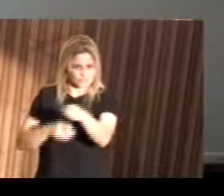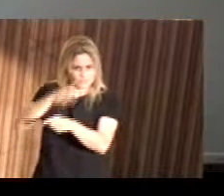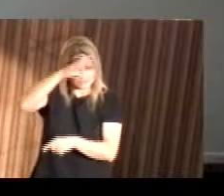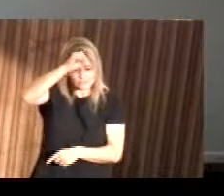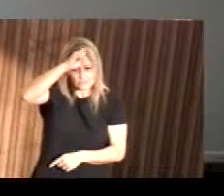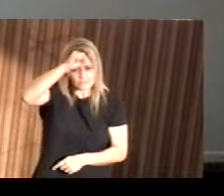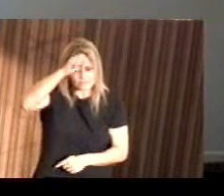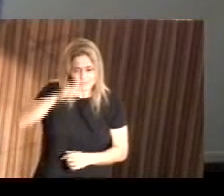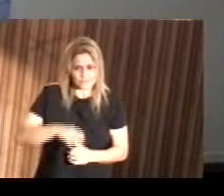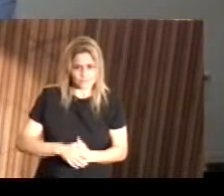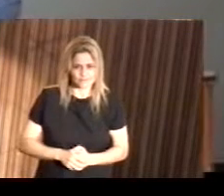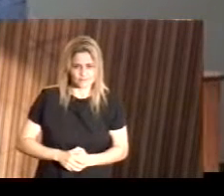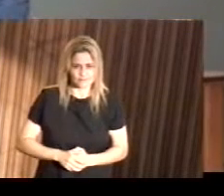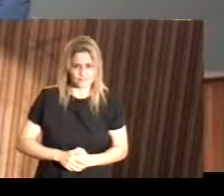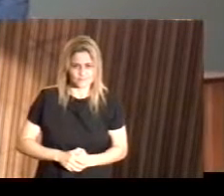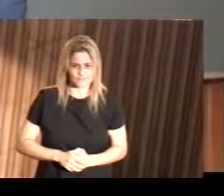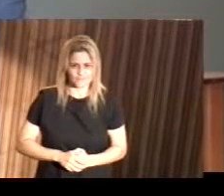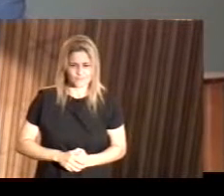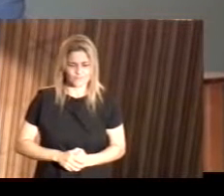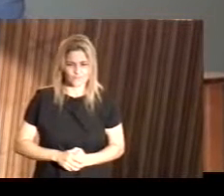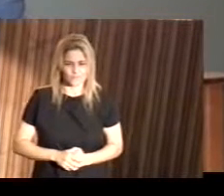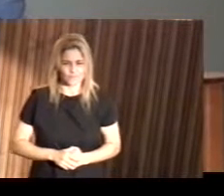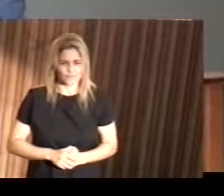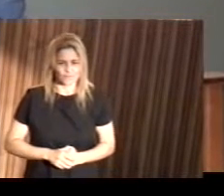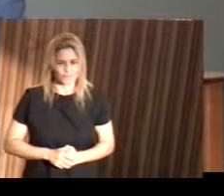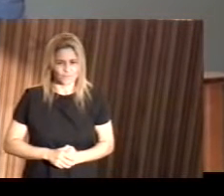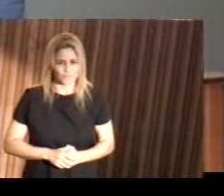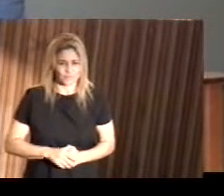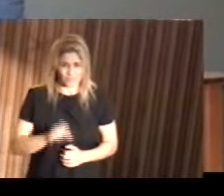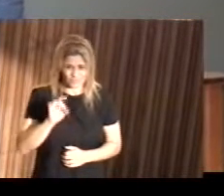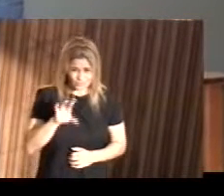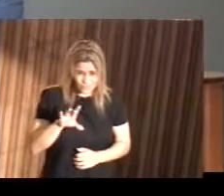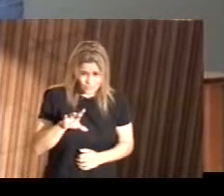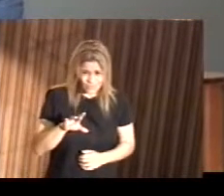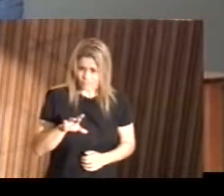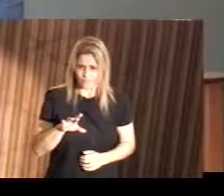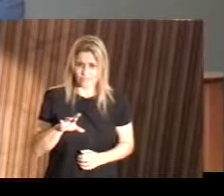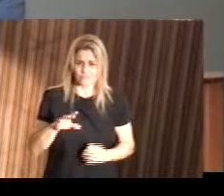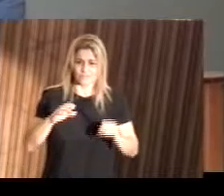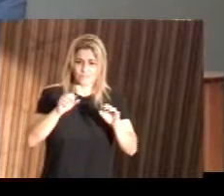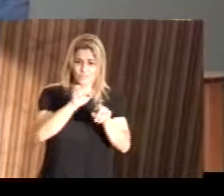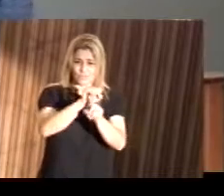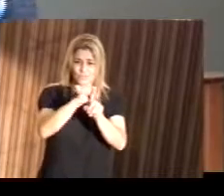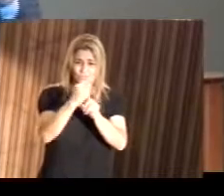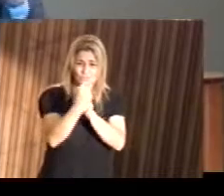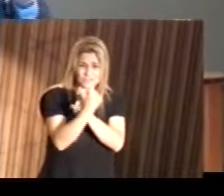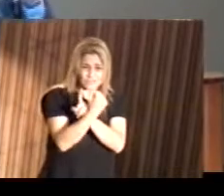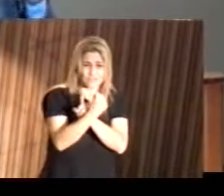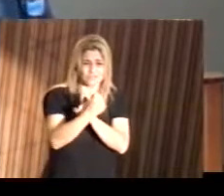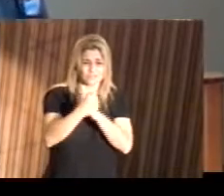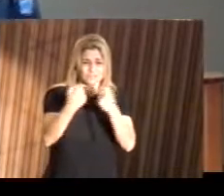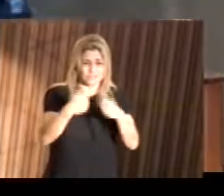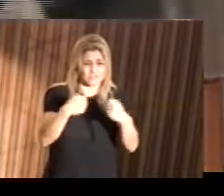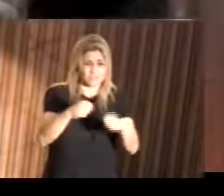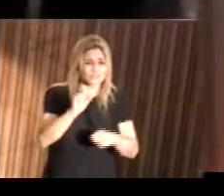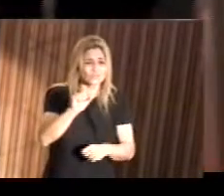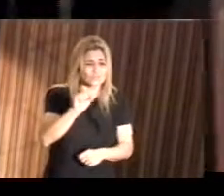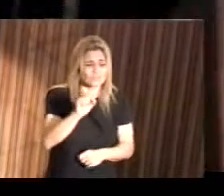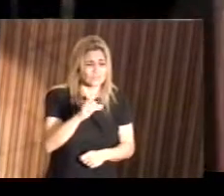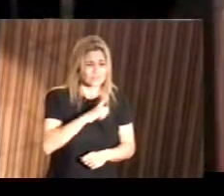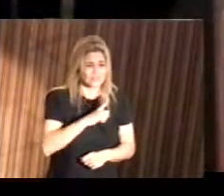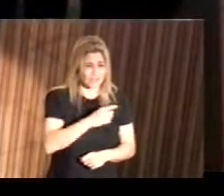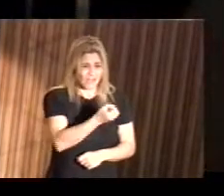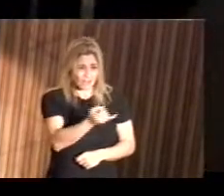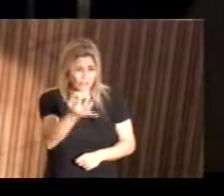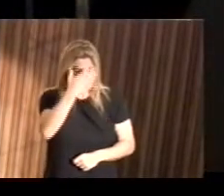E não é só isso, não. A nossa sociedade vai ser disciplinada por Deus. Tem gente que não gosta